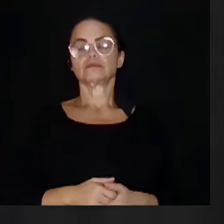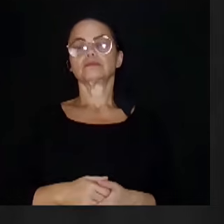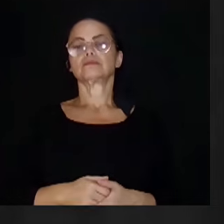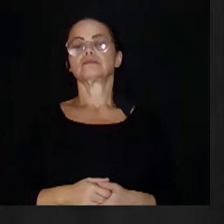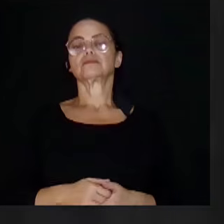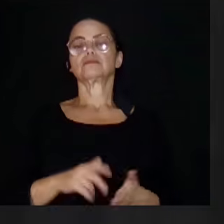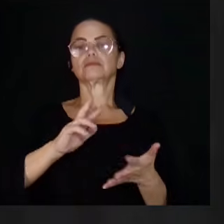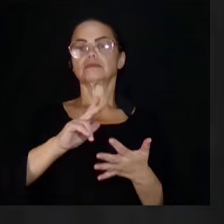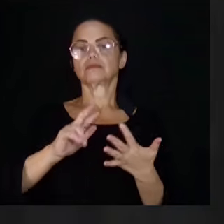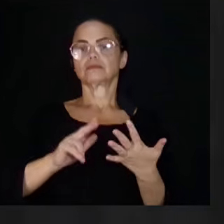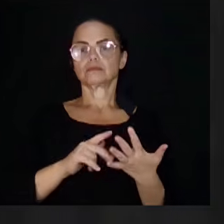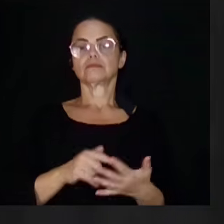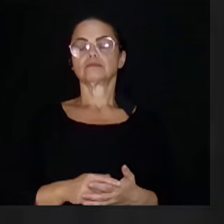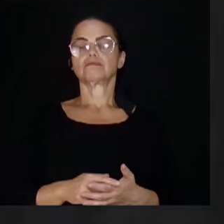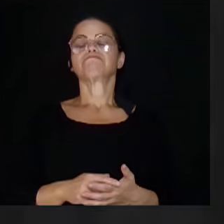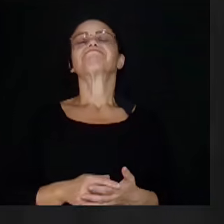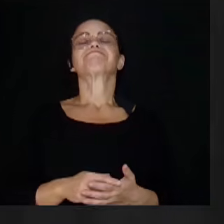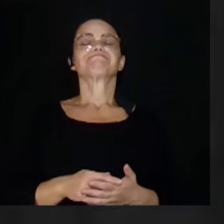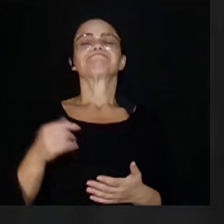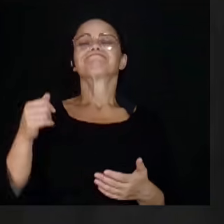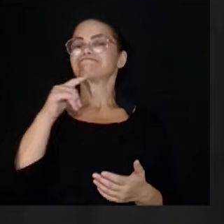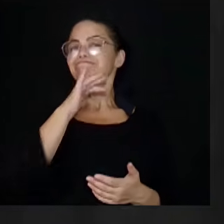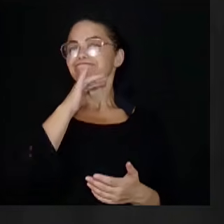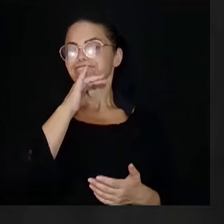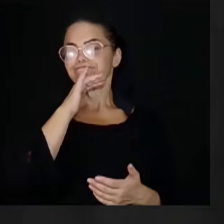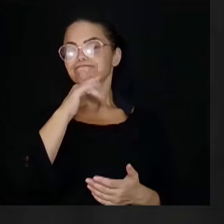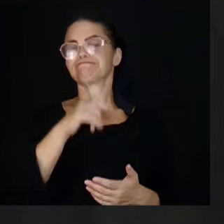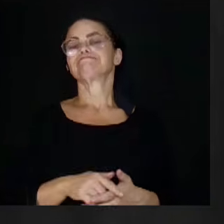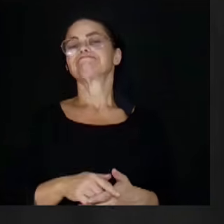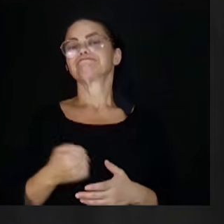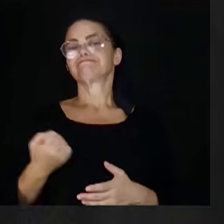é precário, né, por conta do número